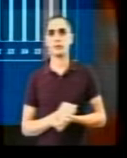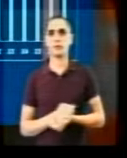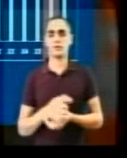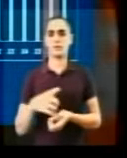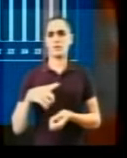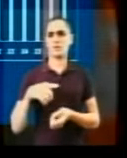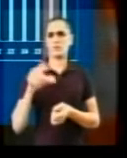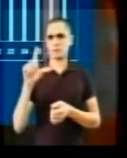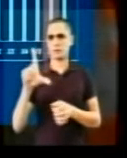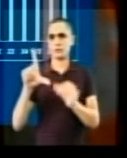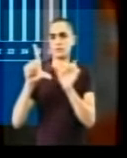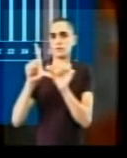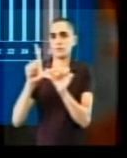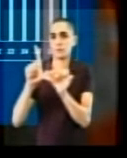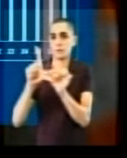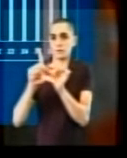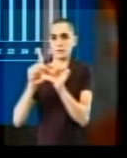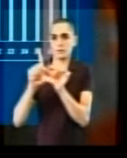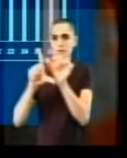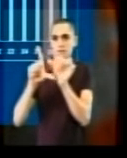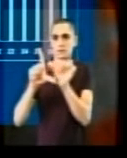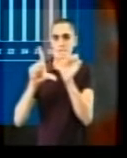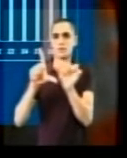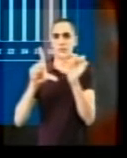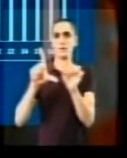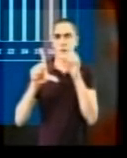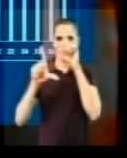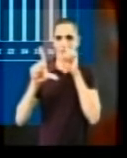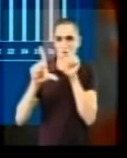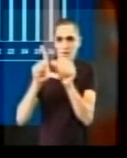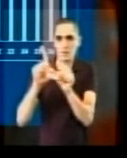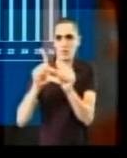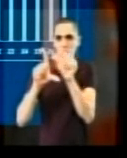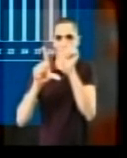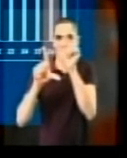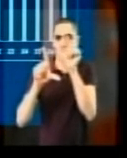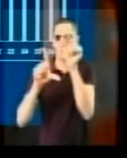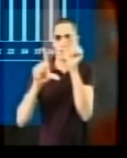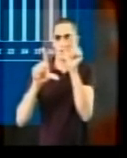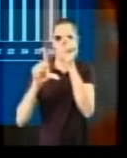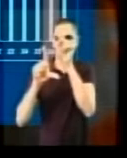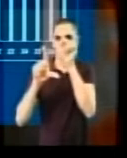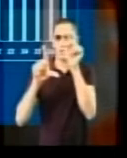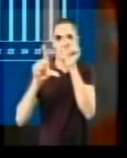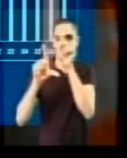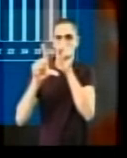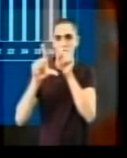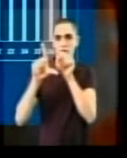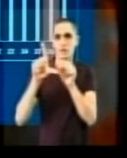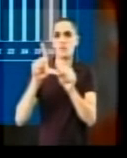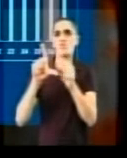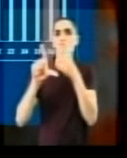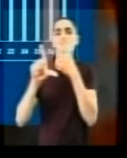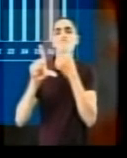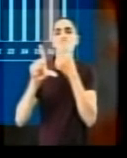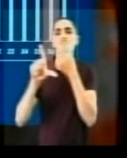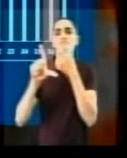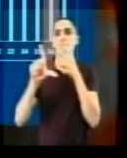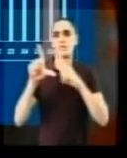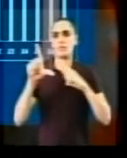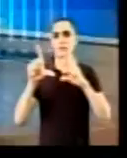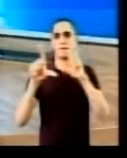Olha bem, a data do óbito, isso foi quando ele foi internado, foi o óbito